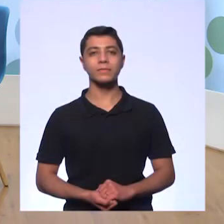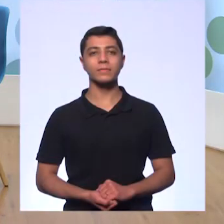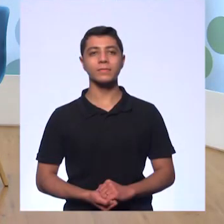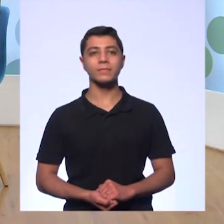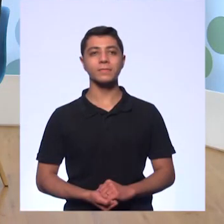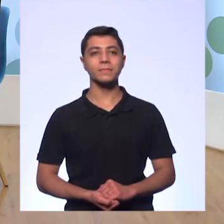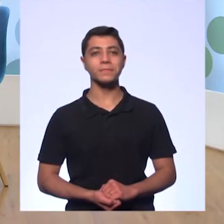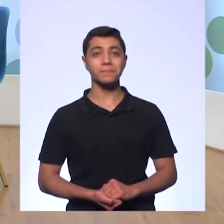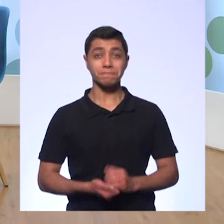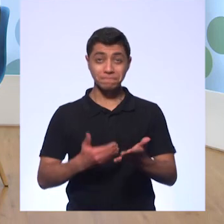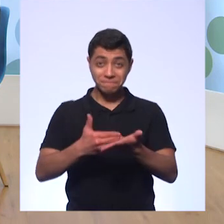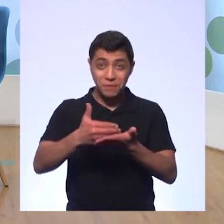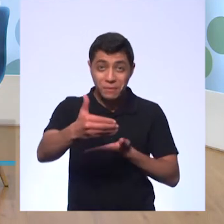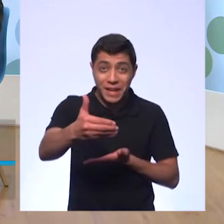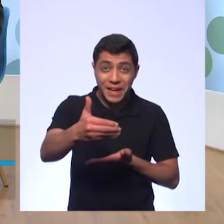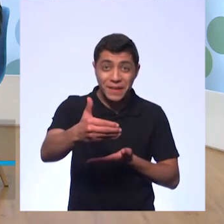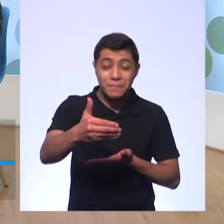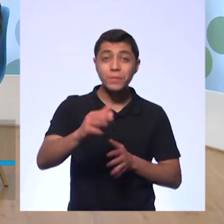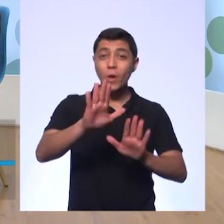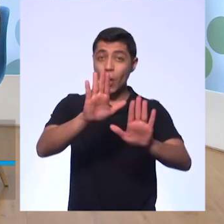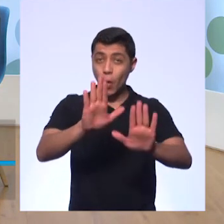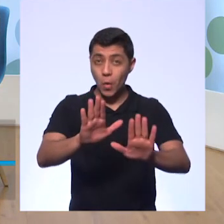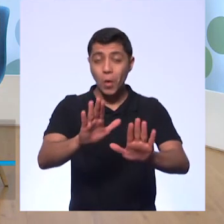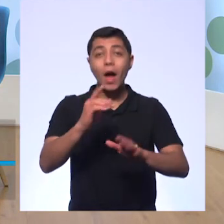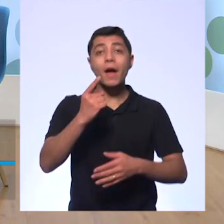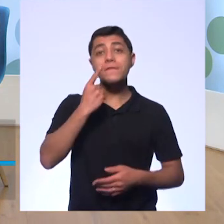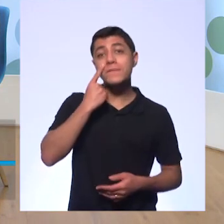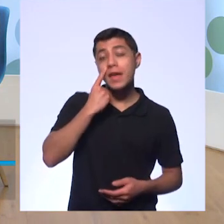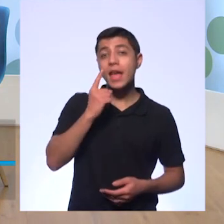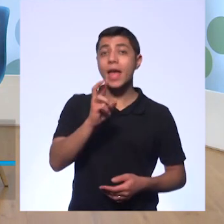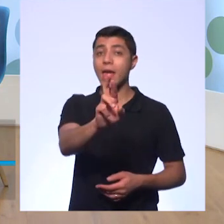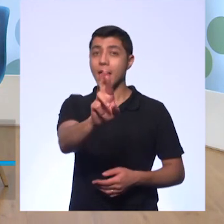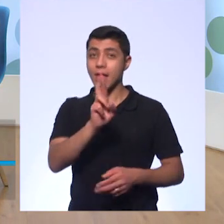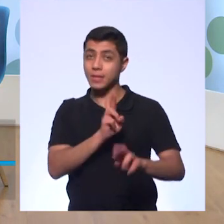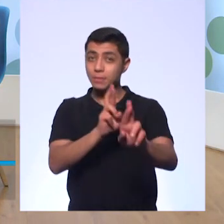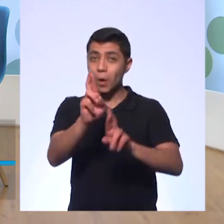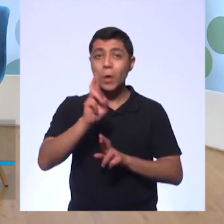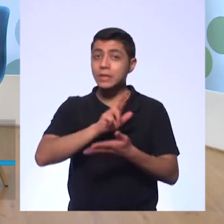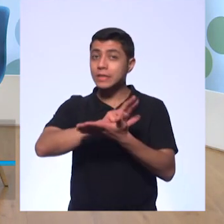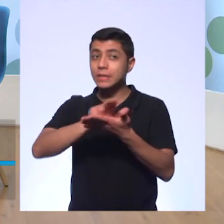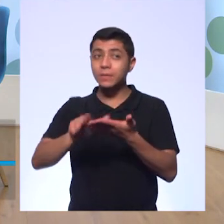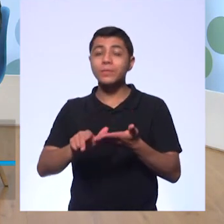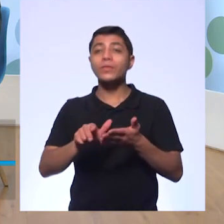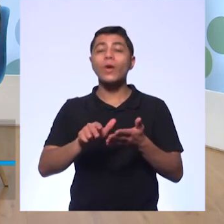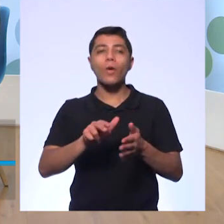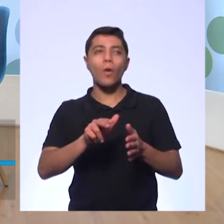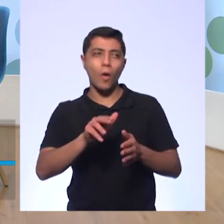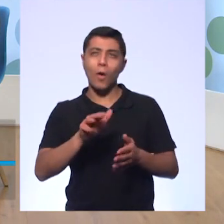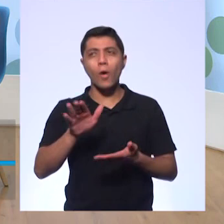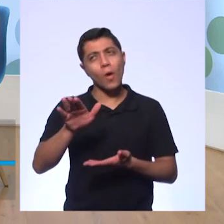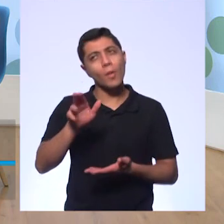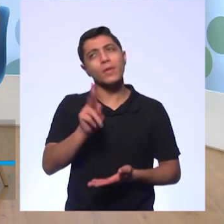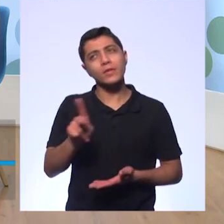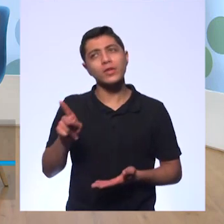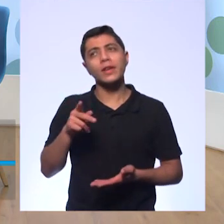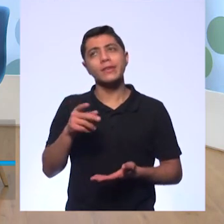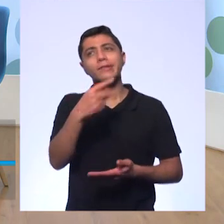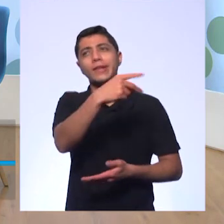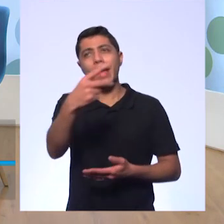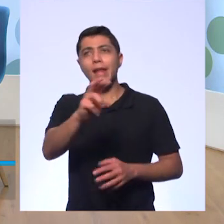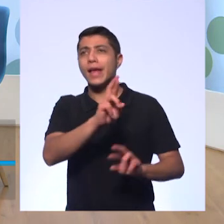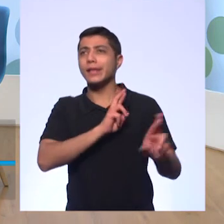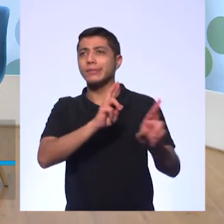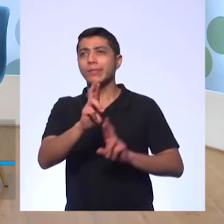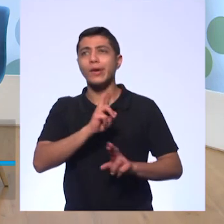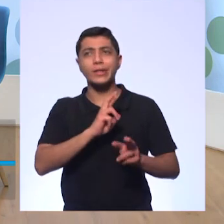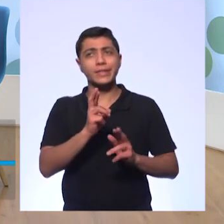Vamos lá, gente. Vamos ver as respostas que vocês estão colocando aqui. Prof, eu não vou nem comentar aqui as respostas, porque